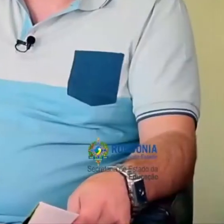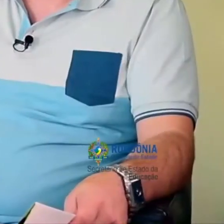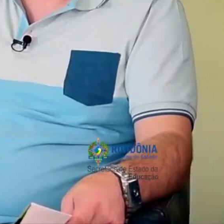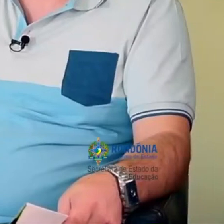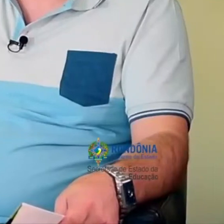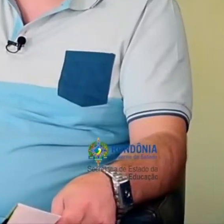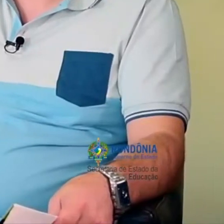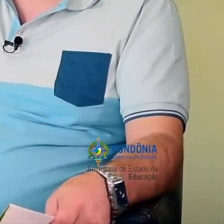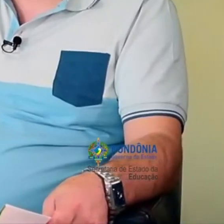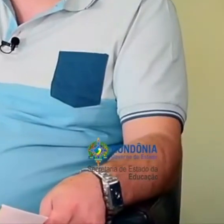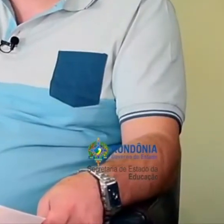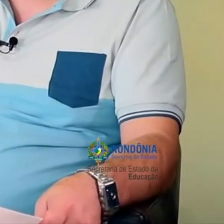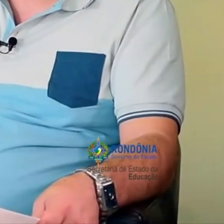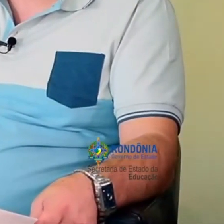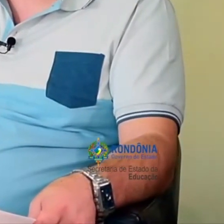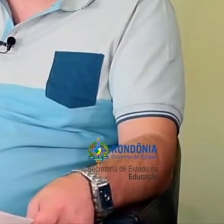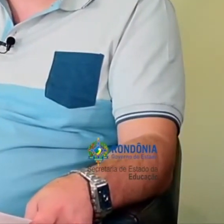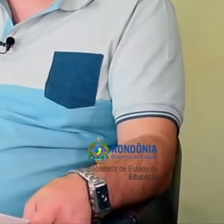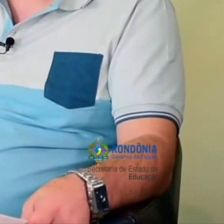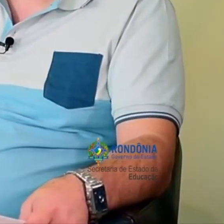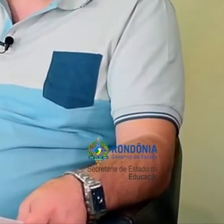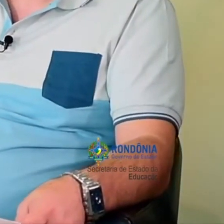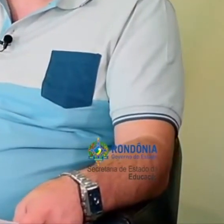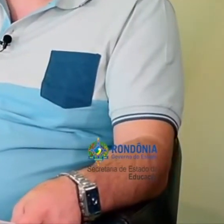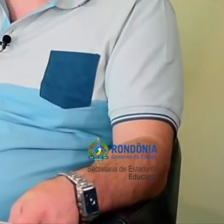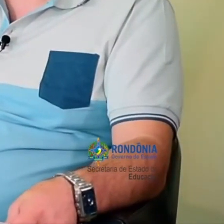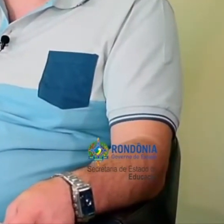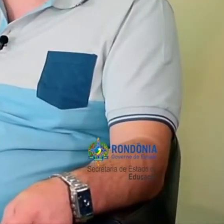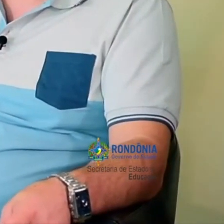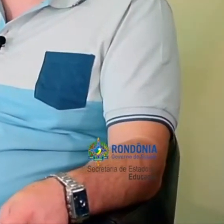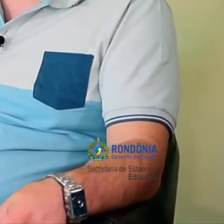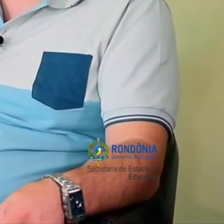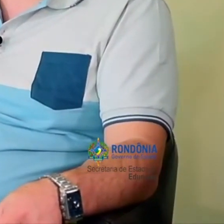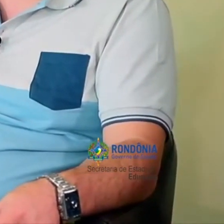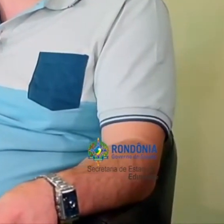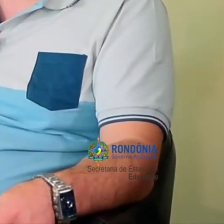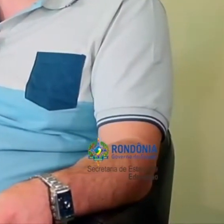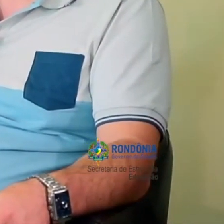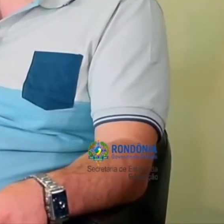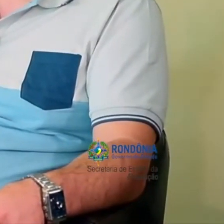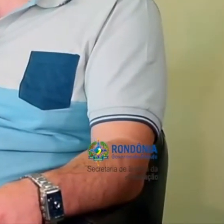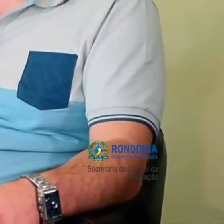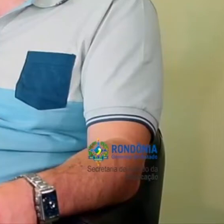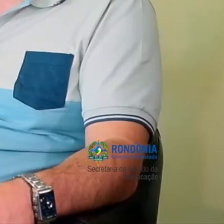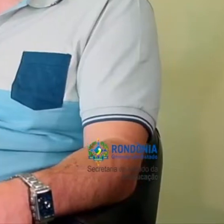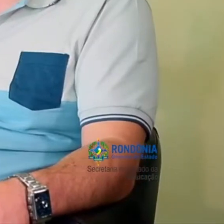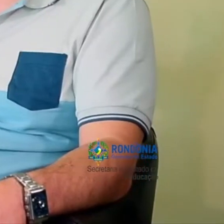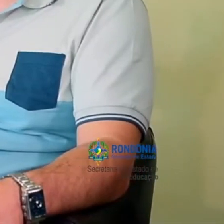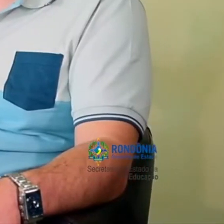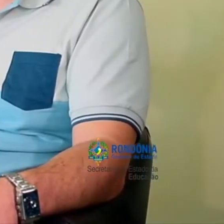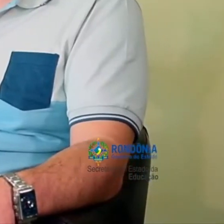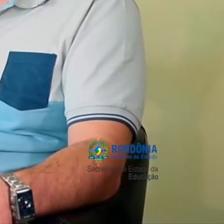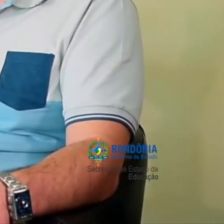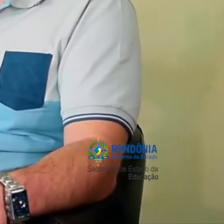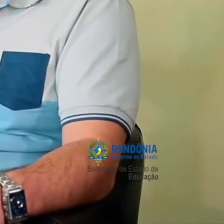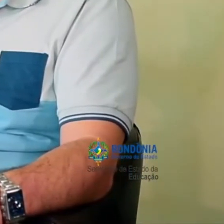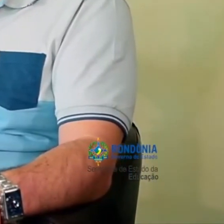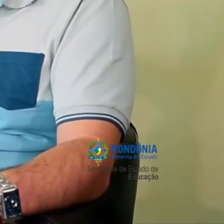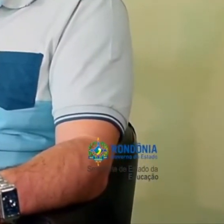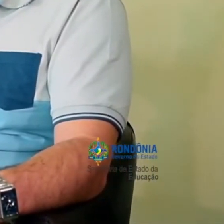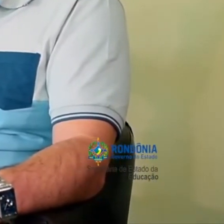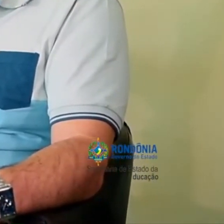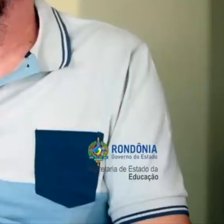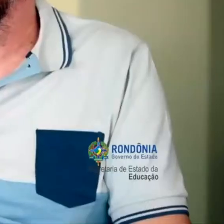surge é uma universidade na Itália, a de Bolonha. Depois vem a Universidade de Paris e também, quase que ao mesmo tempo, a Universidade